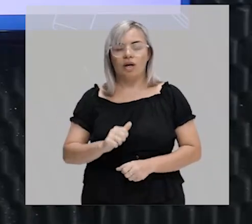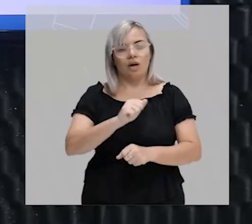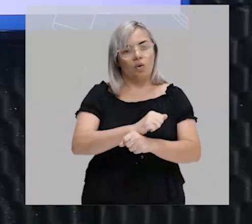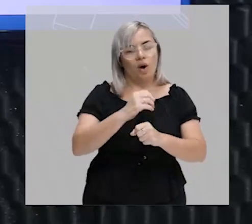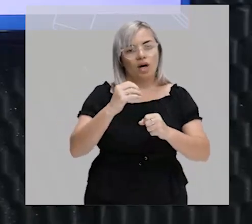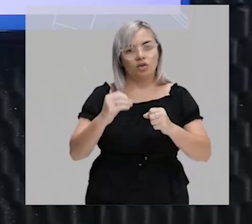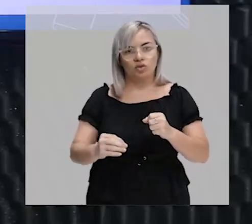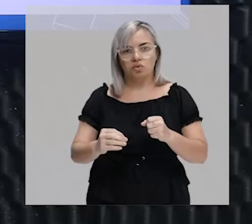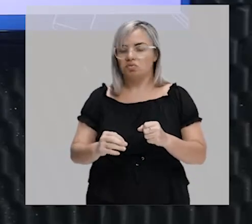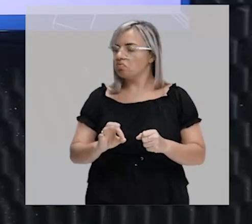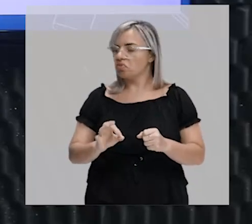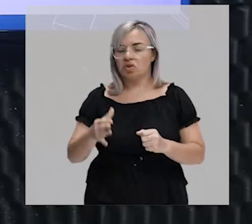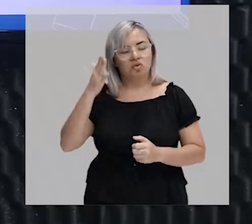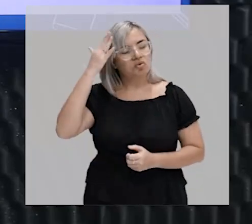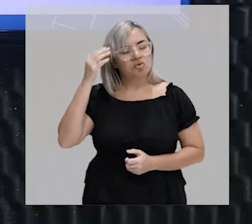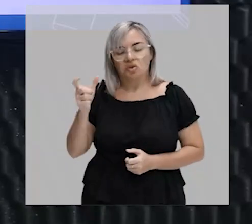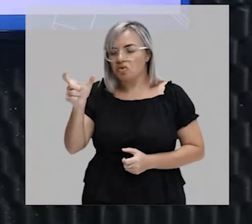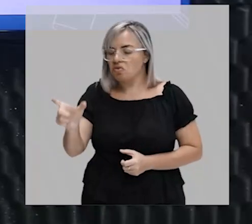indefinido.